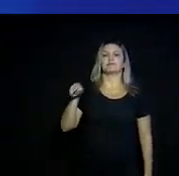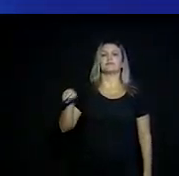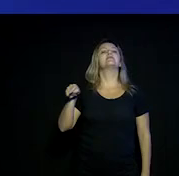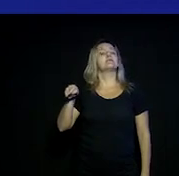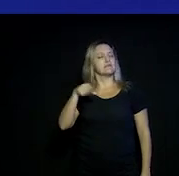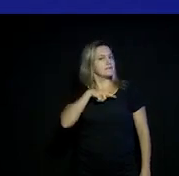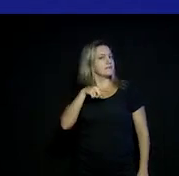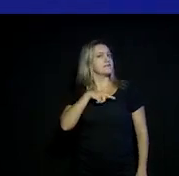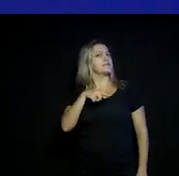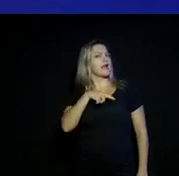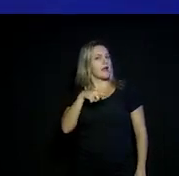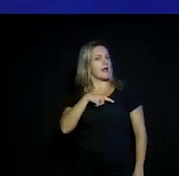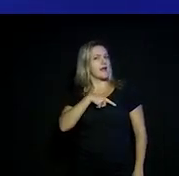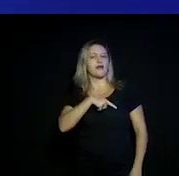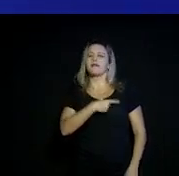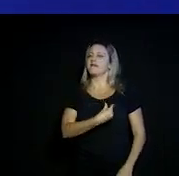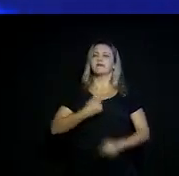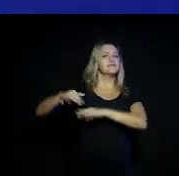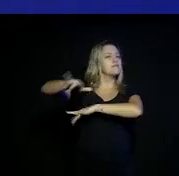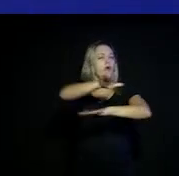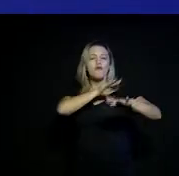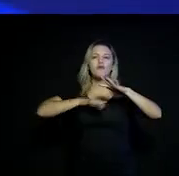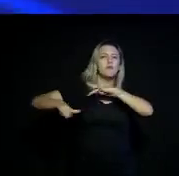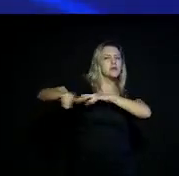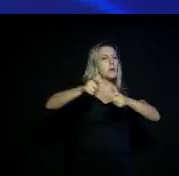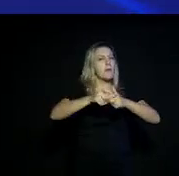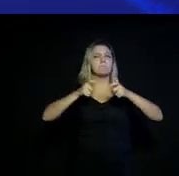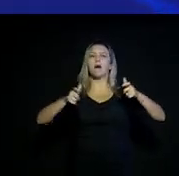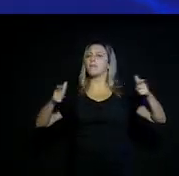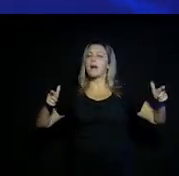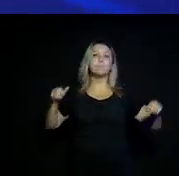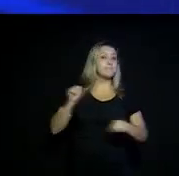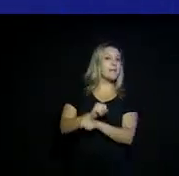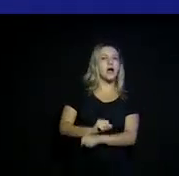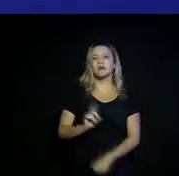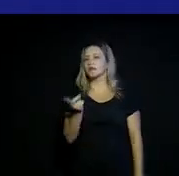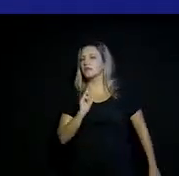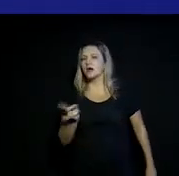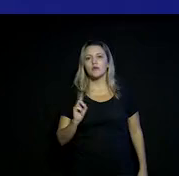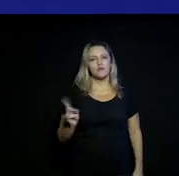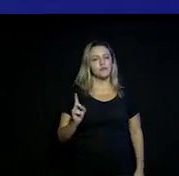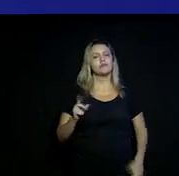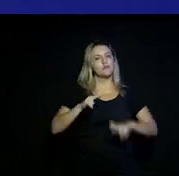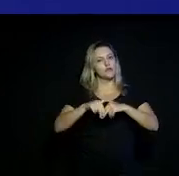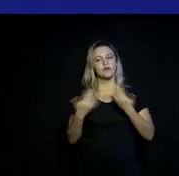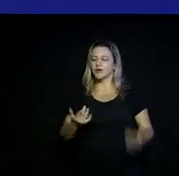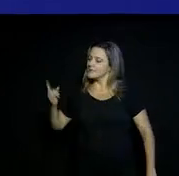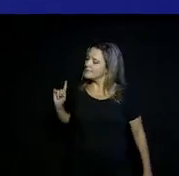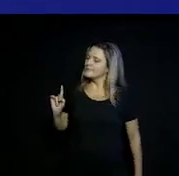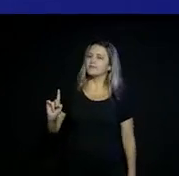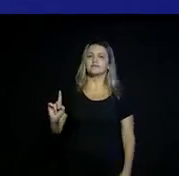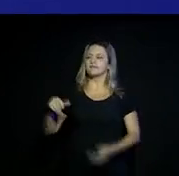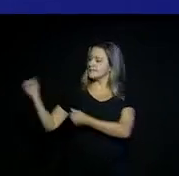ela, como ovelha negra lá atrás, lutou e criou um movimento hoje que está crescendo demais e que não para. Eu queria pedir a ajuda de vocês para